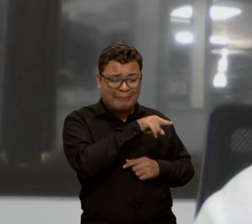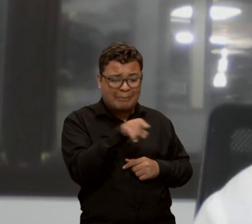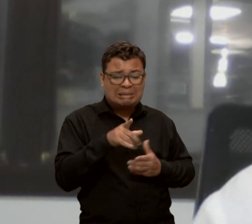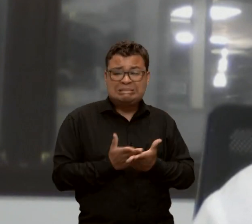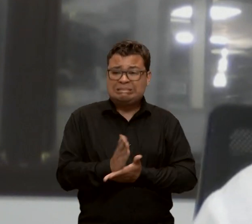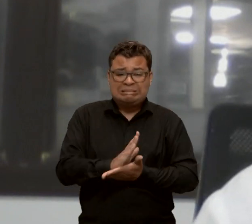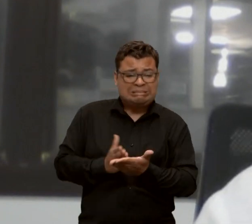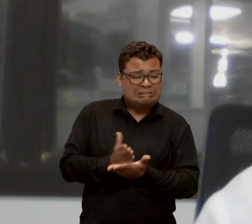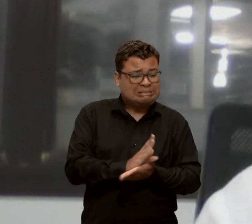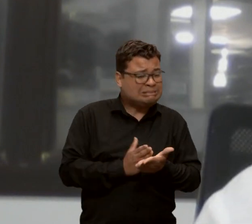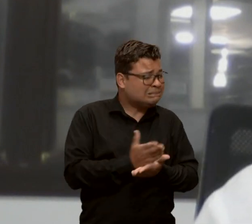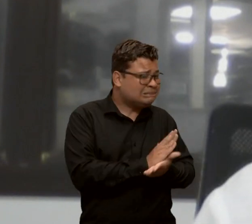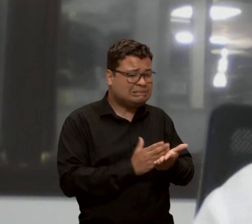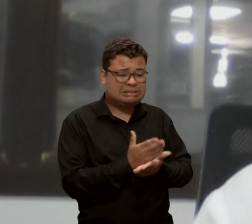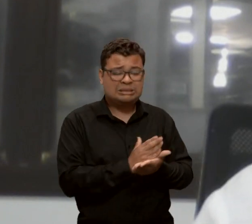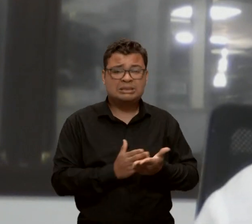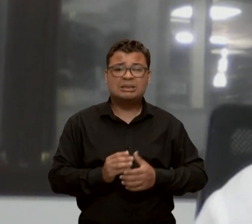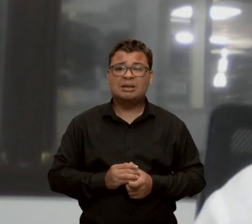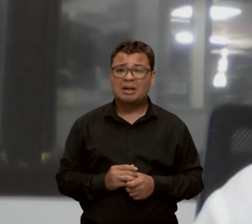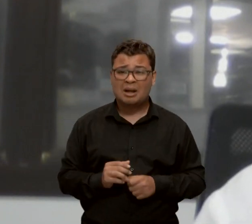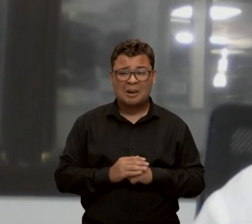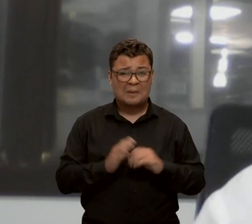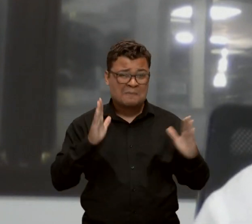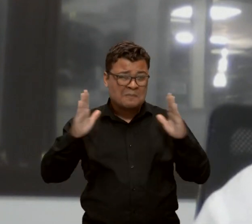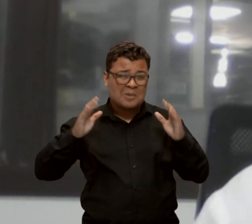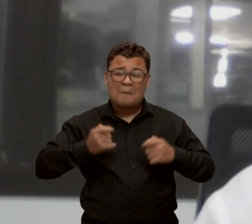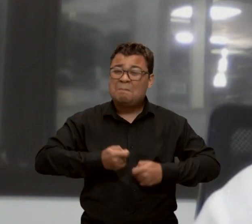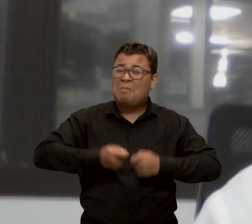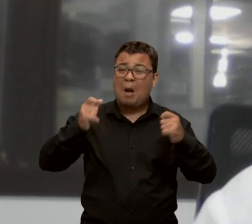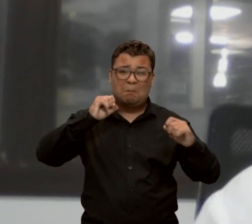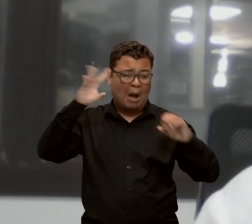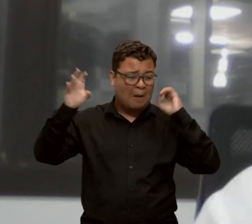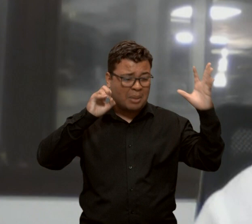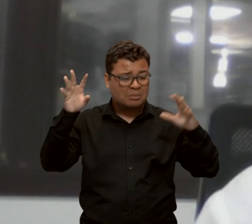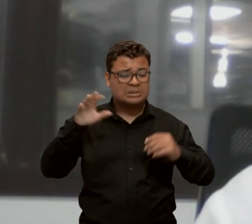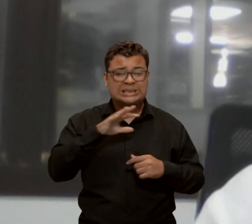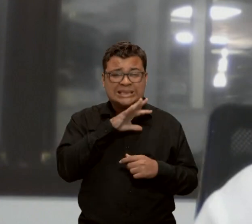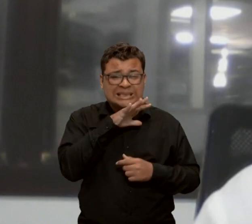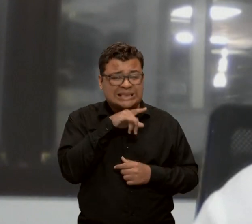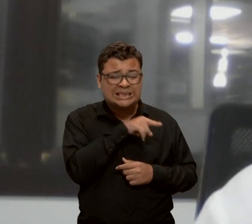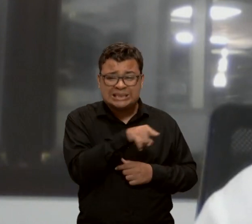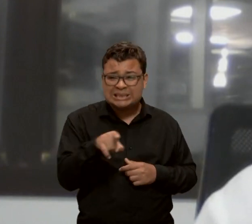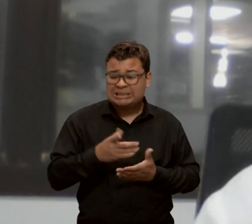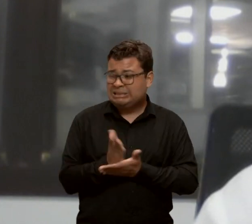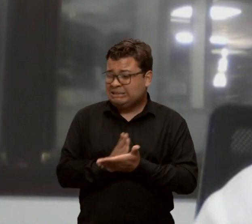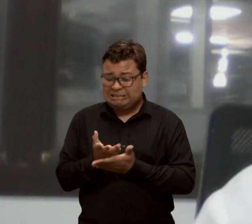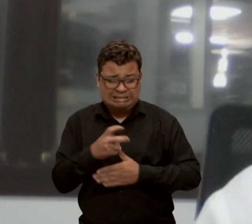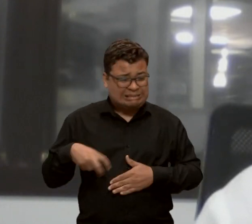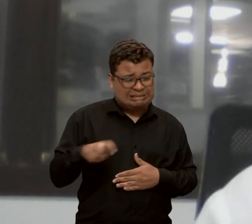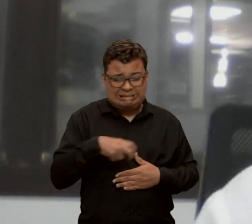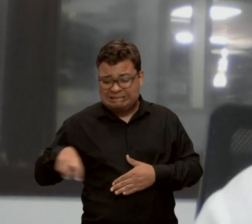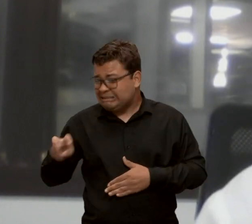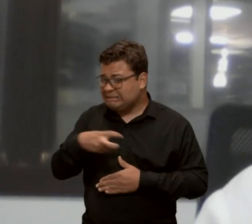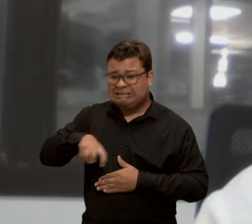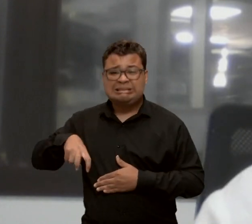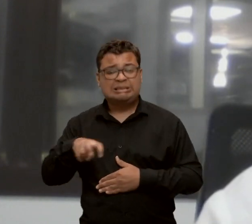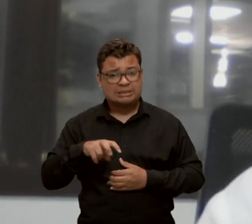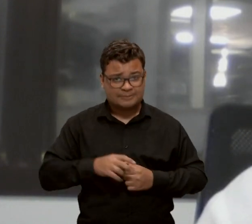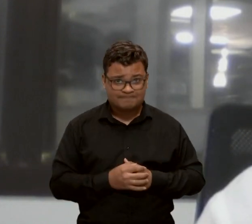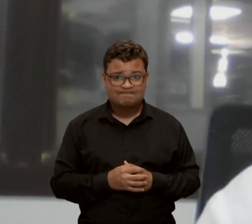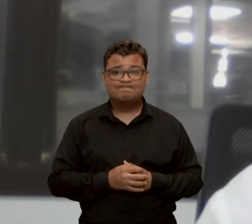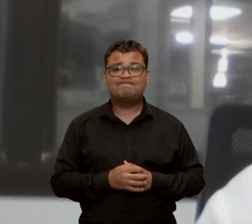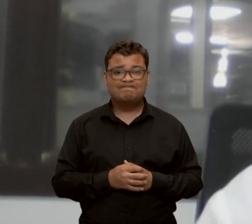Os bichinhos, nesse período de explosão de fogos, ficam incomodados, e não só nós, né?